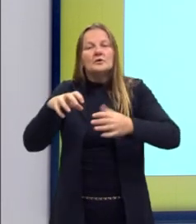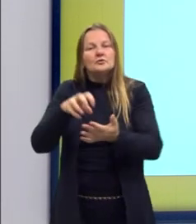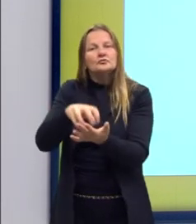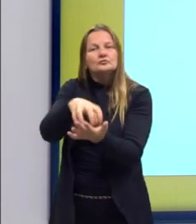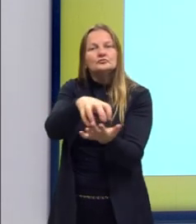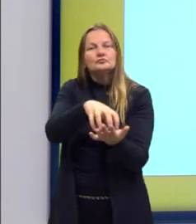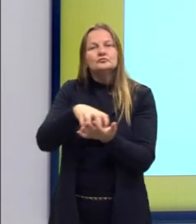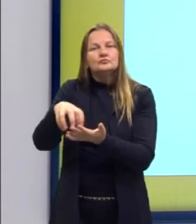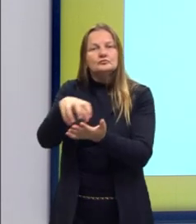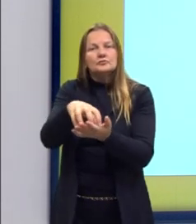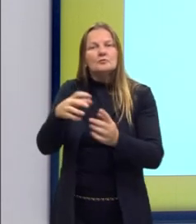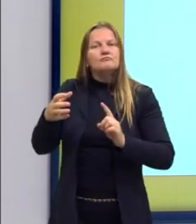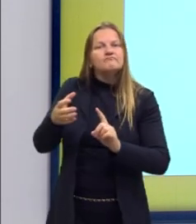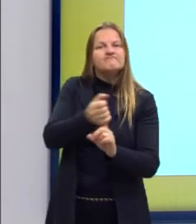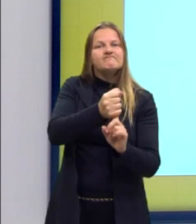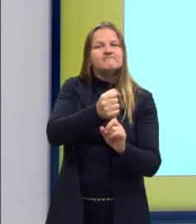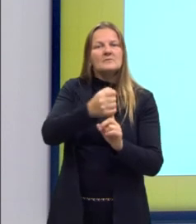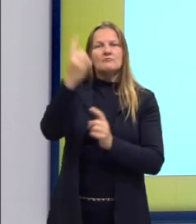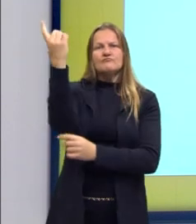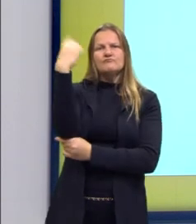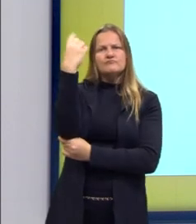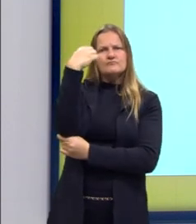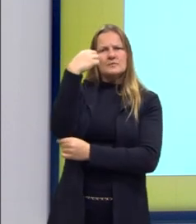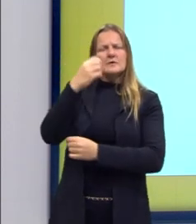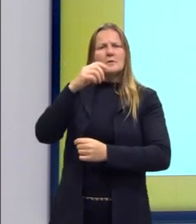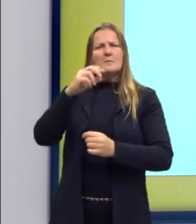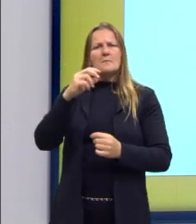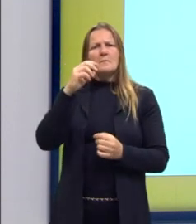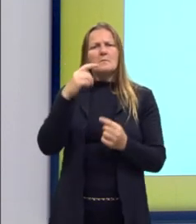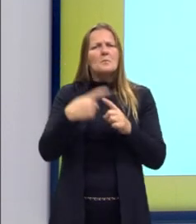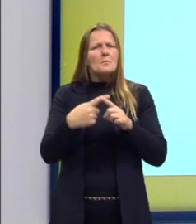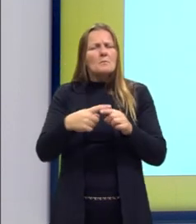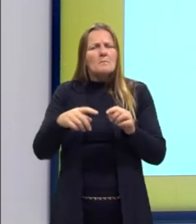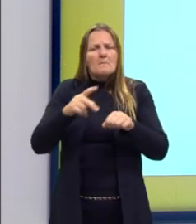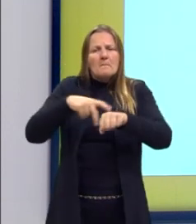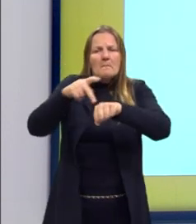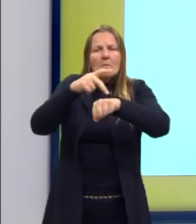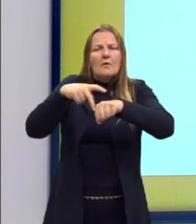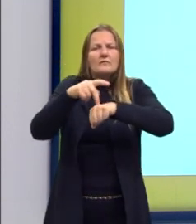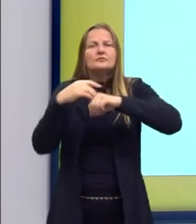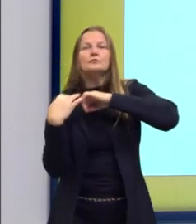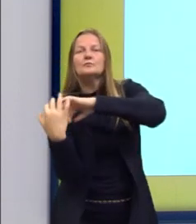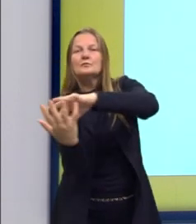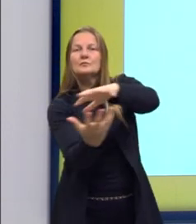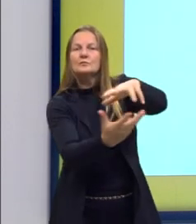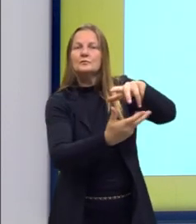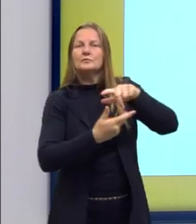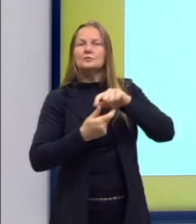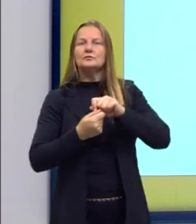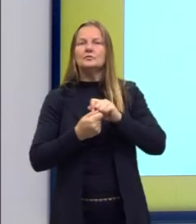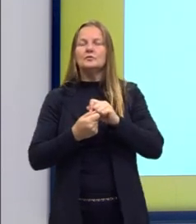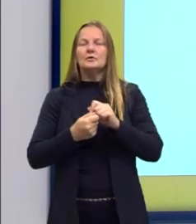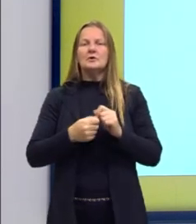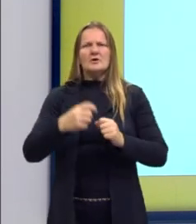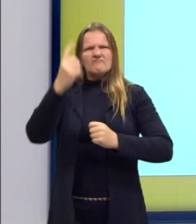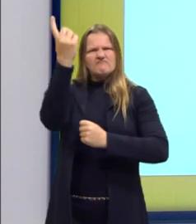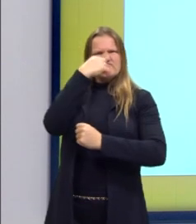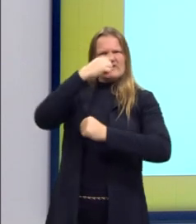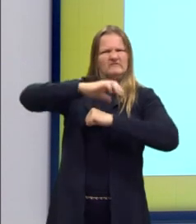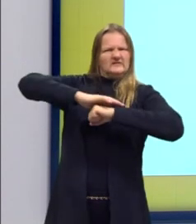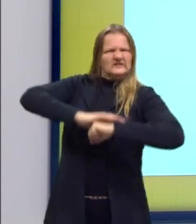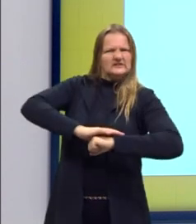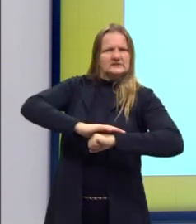os europeus começam em por a sua cultura para outros povos do mundo desempenha Essa visão